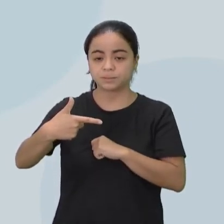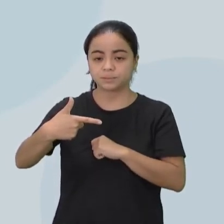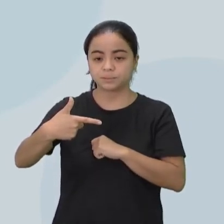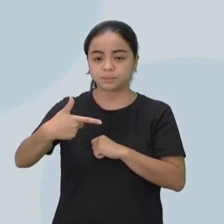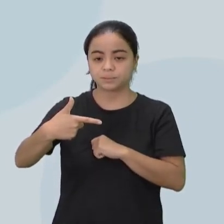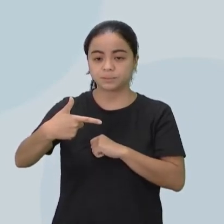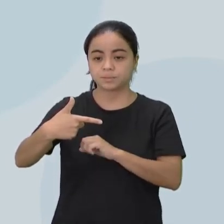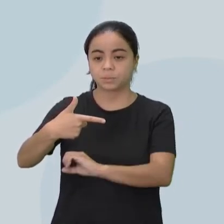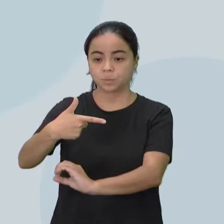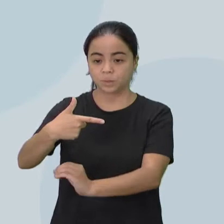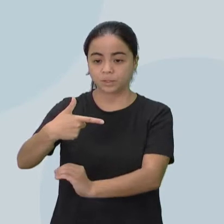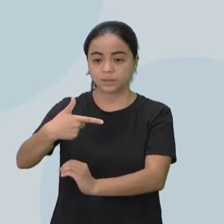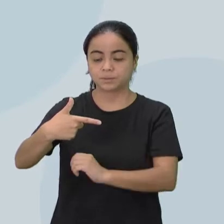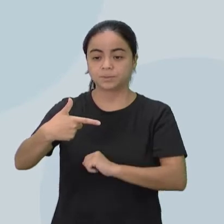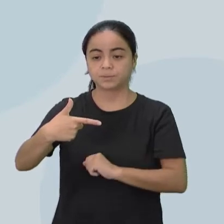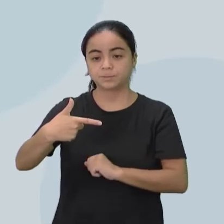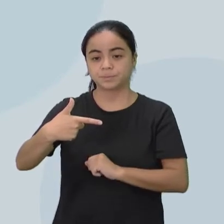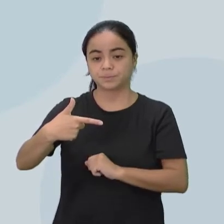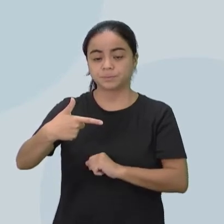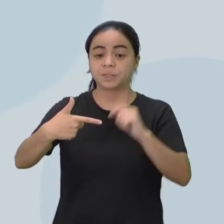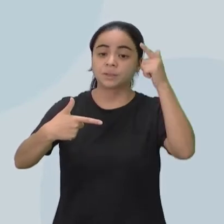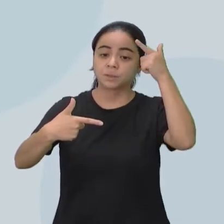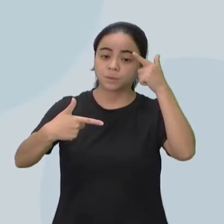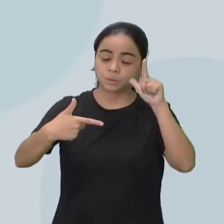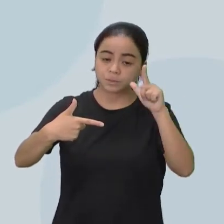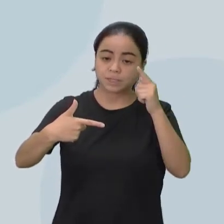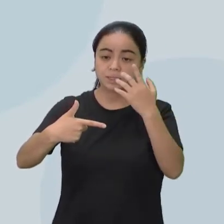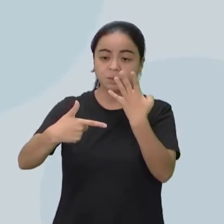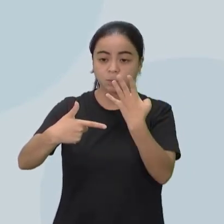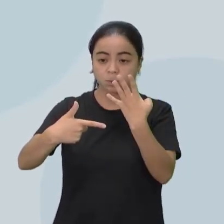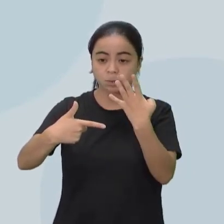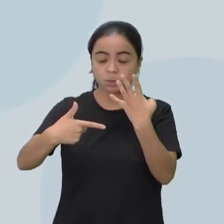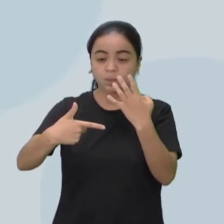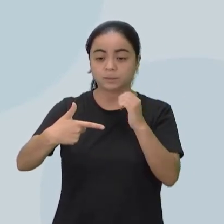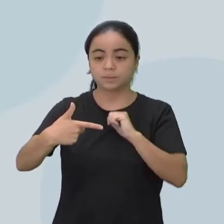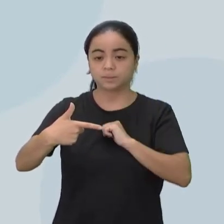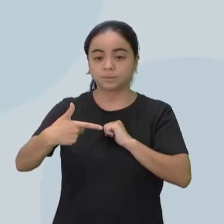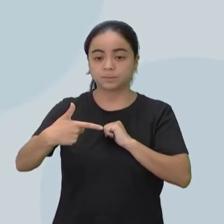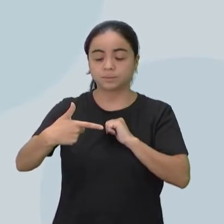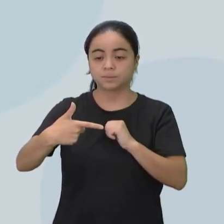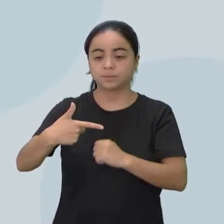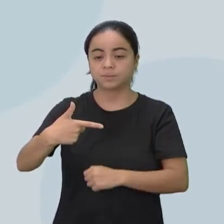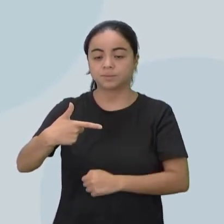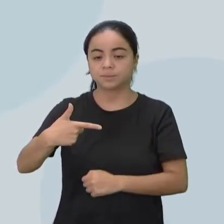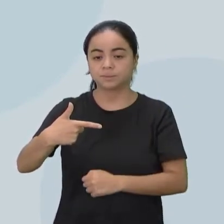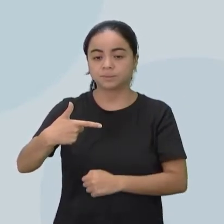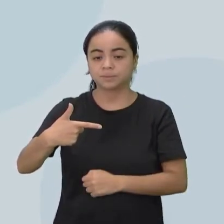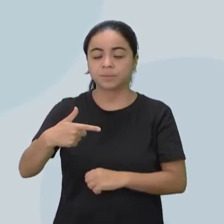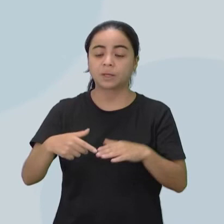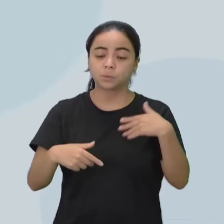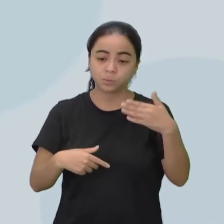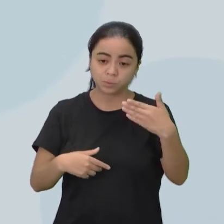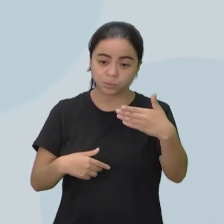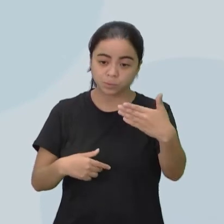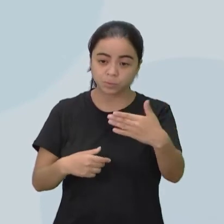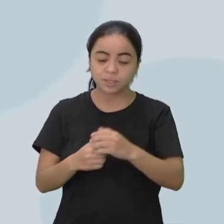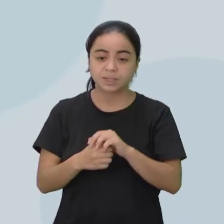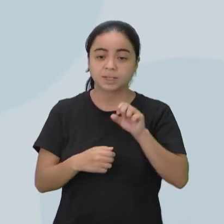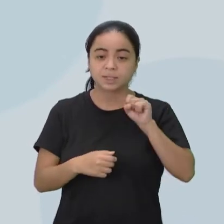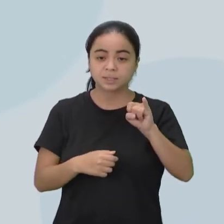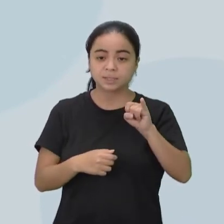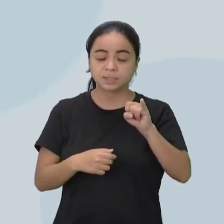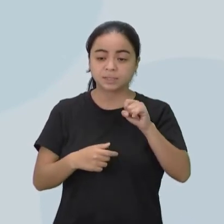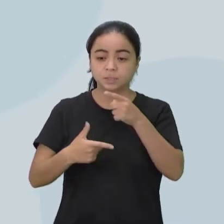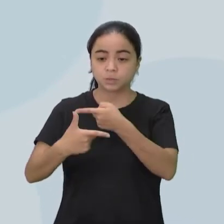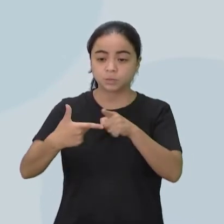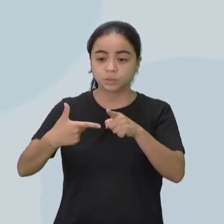quebrar, acrescenta aqui. E aí vai dar de novo 4 vezes, né? E aí assim vai indo. Se você dividir o 300